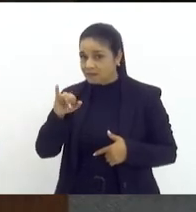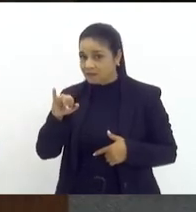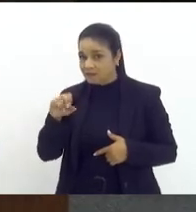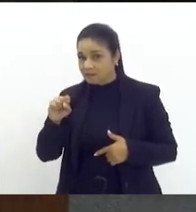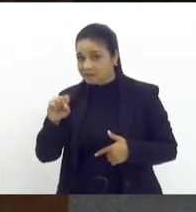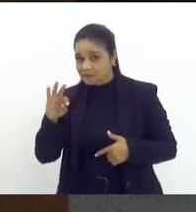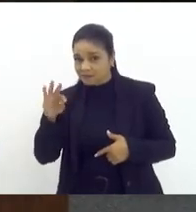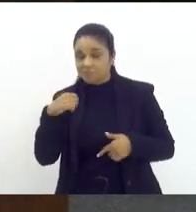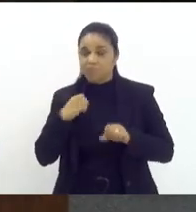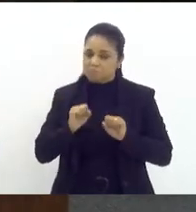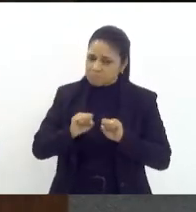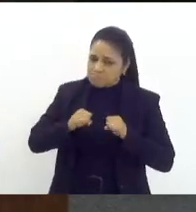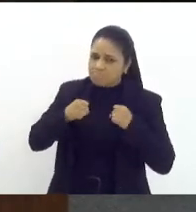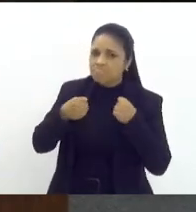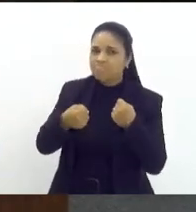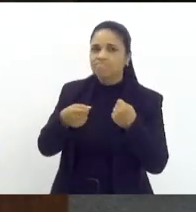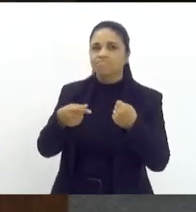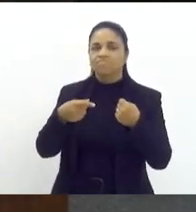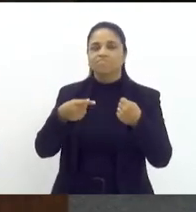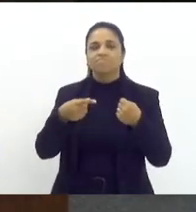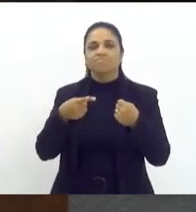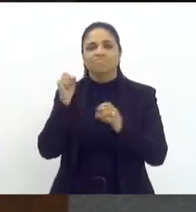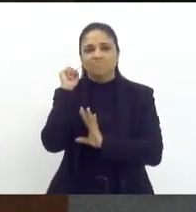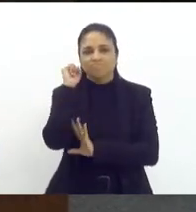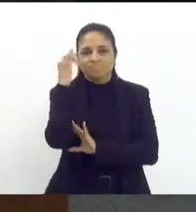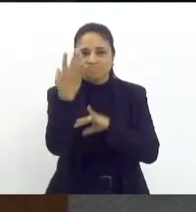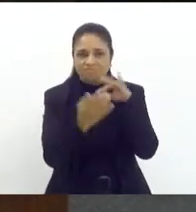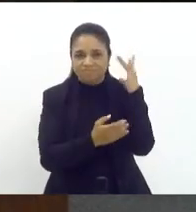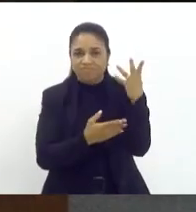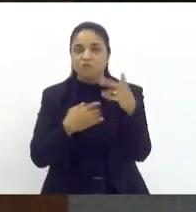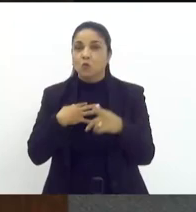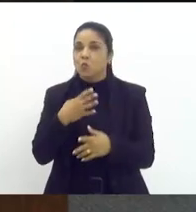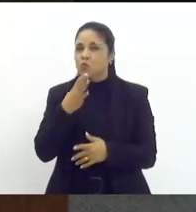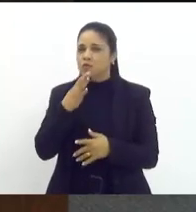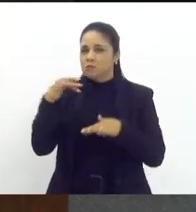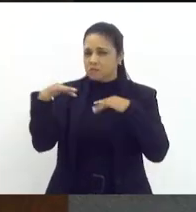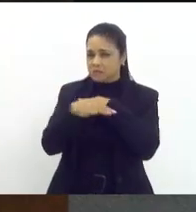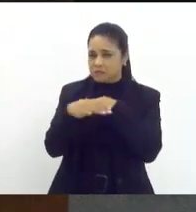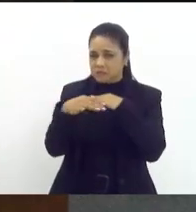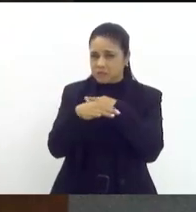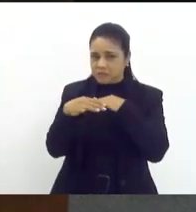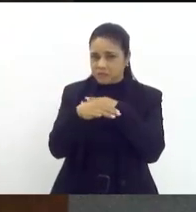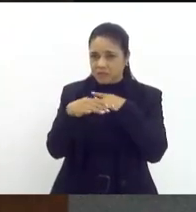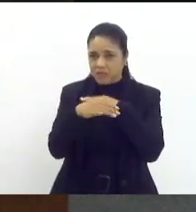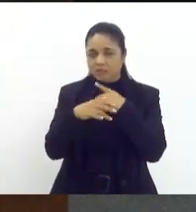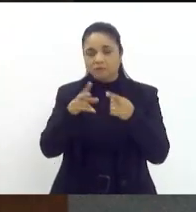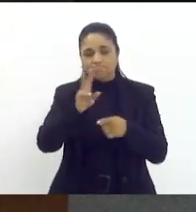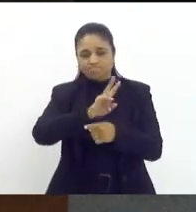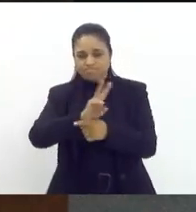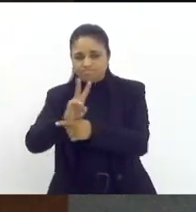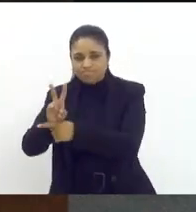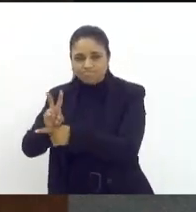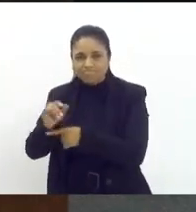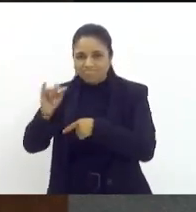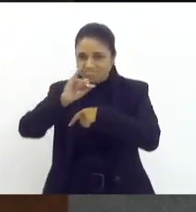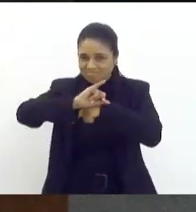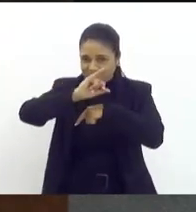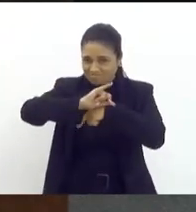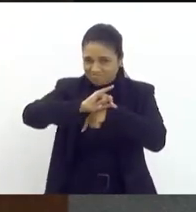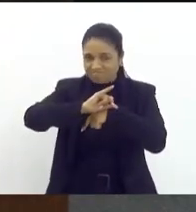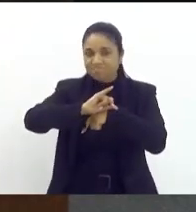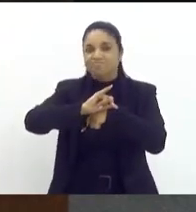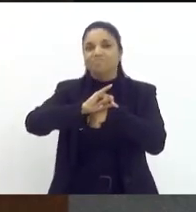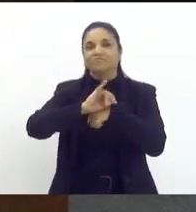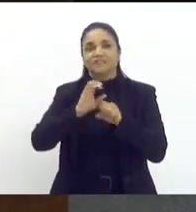e dizer o seguinte reconhecer a minha cidade como capital Estadual das unidades de conservação é a garantia